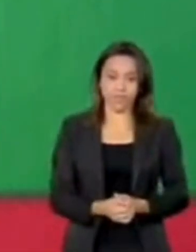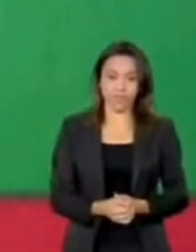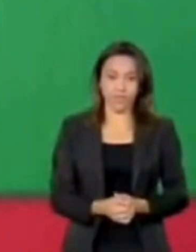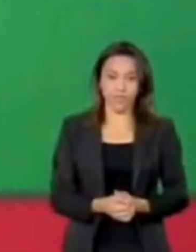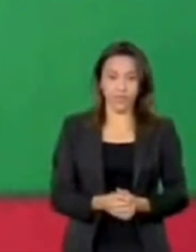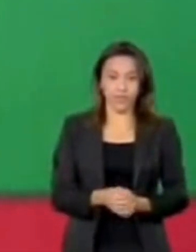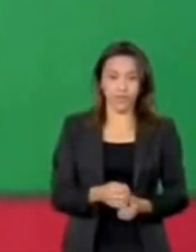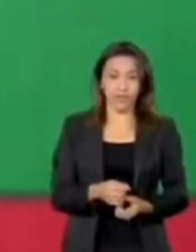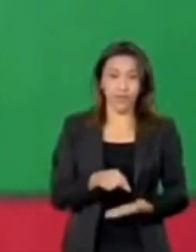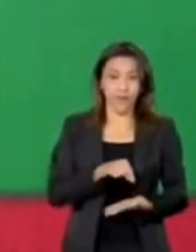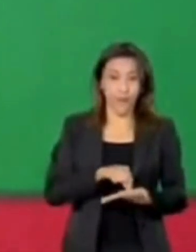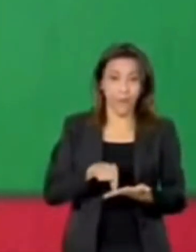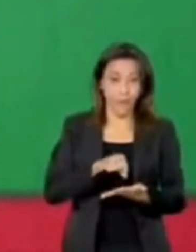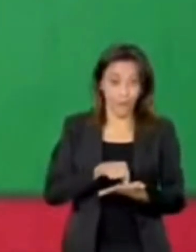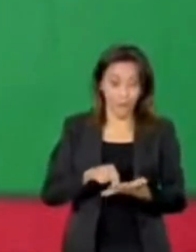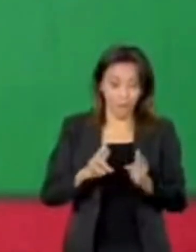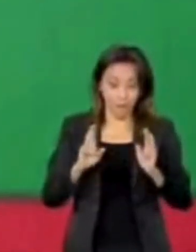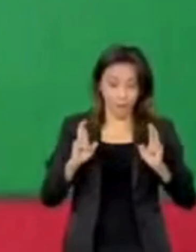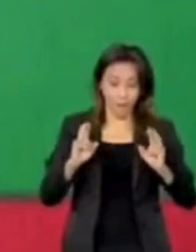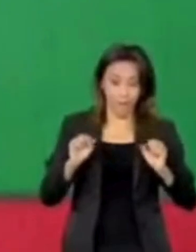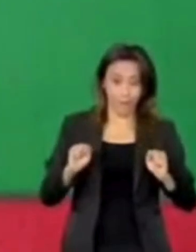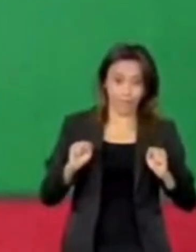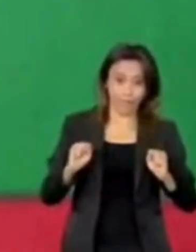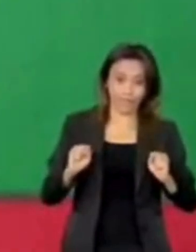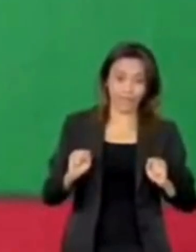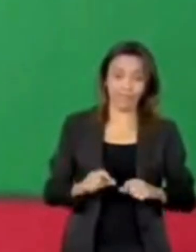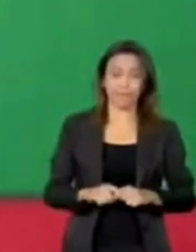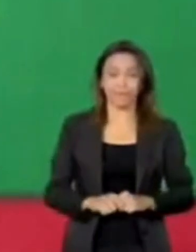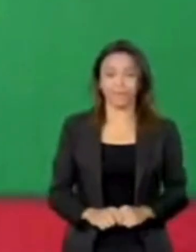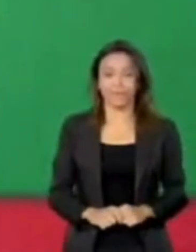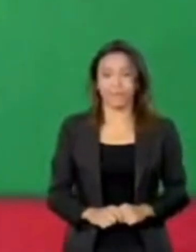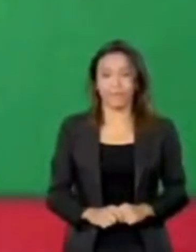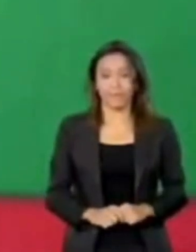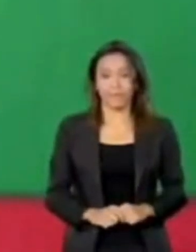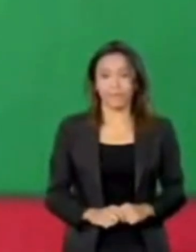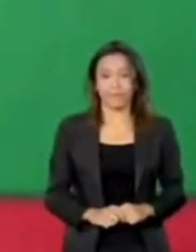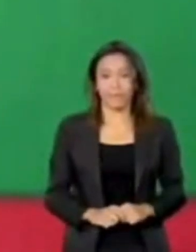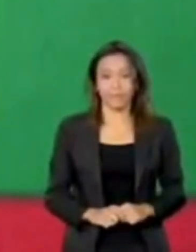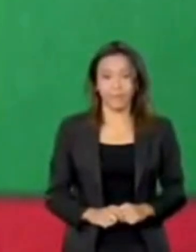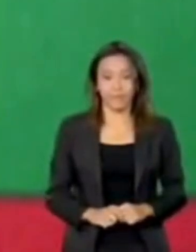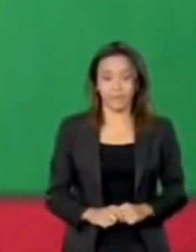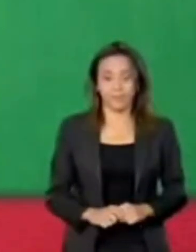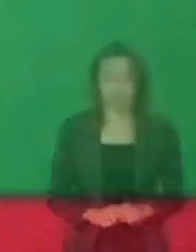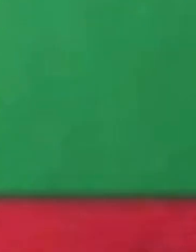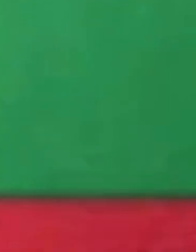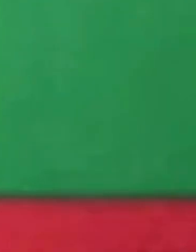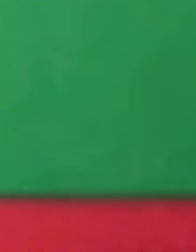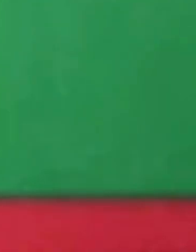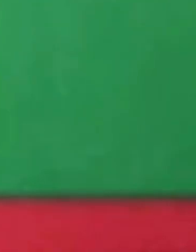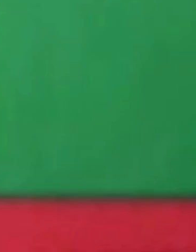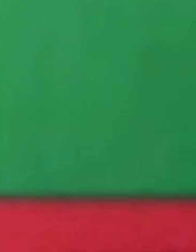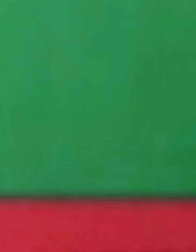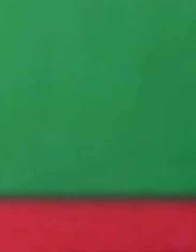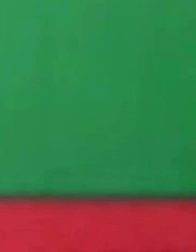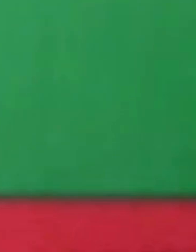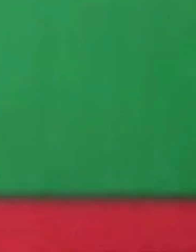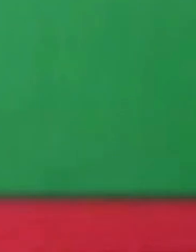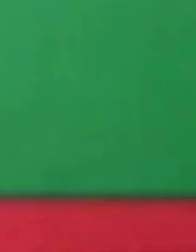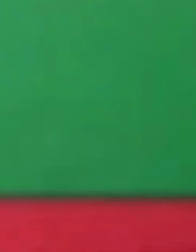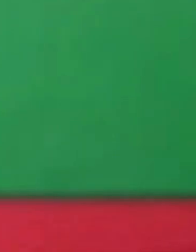Novo pedido de impeachment de Lula aconteceu nesta última quarta-feira,